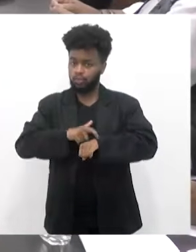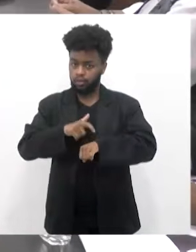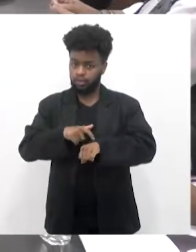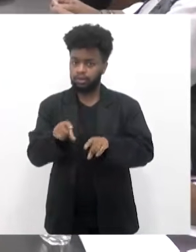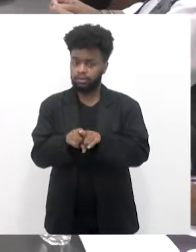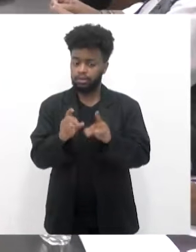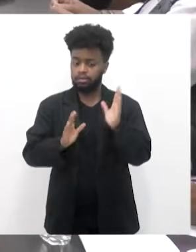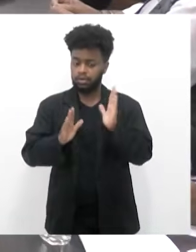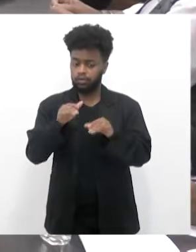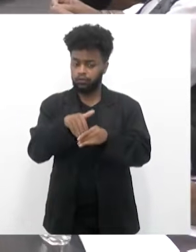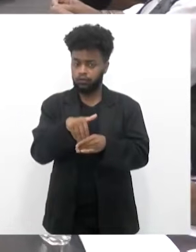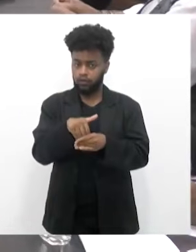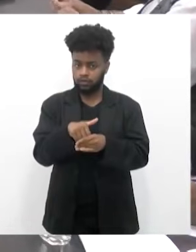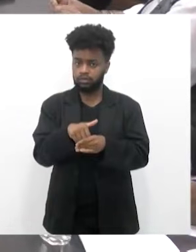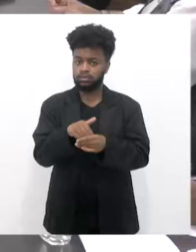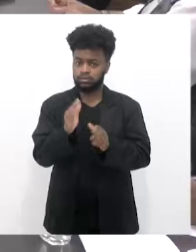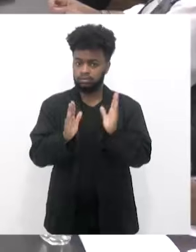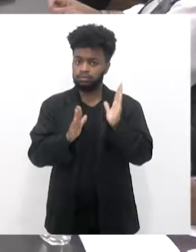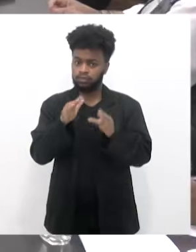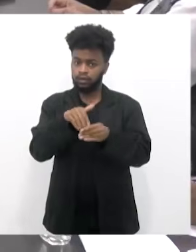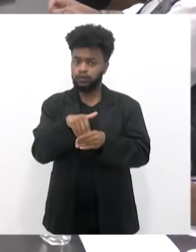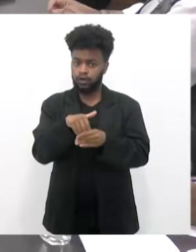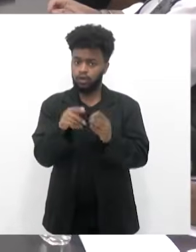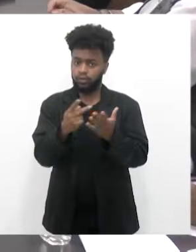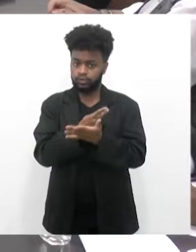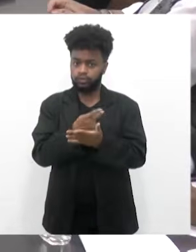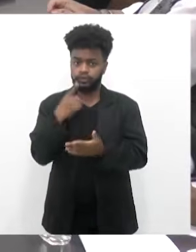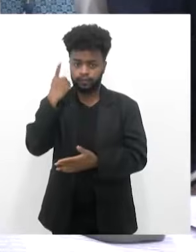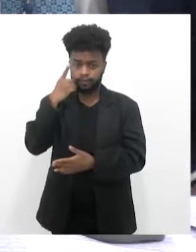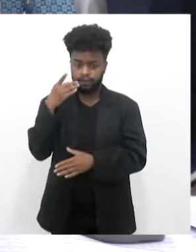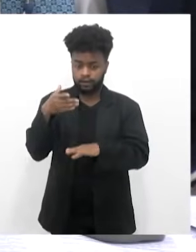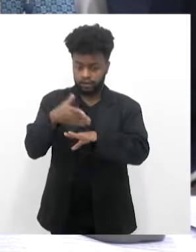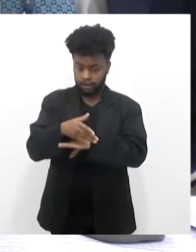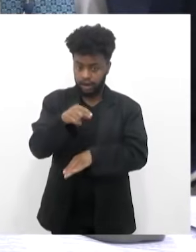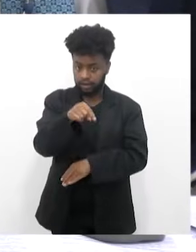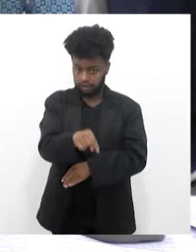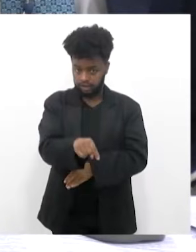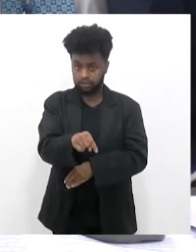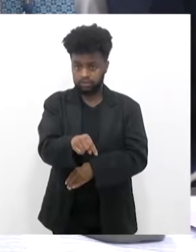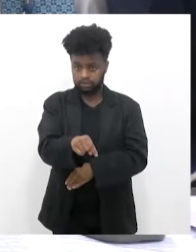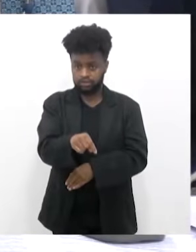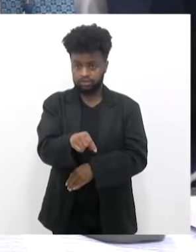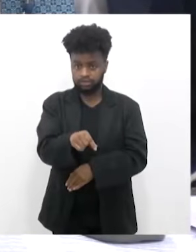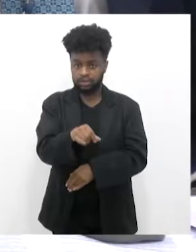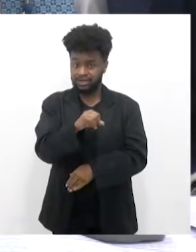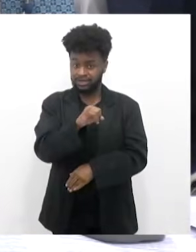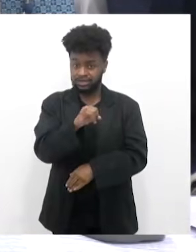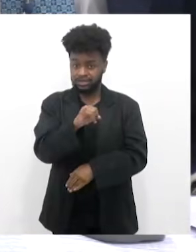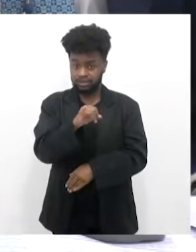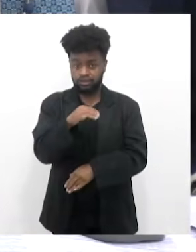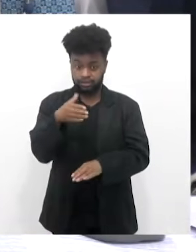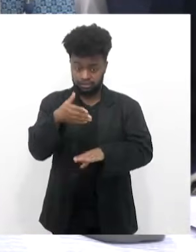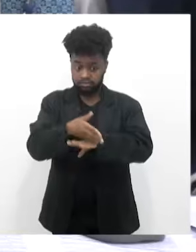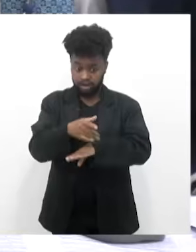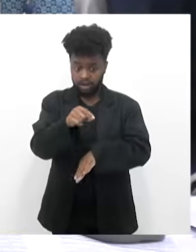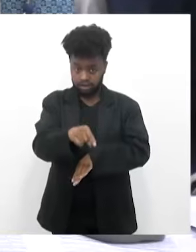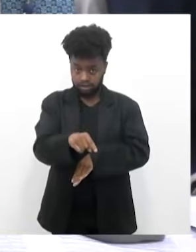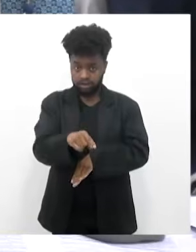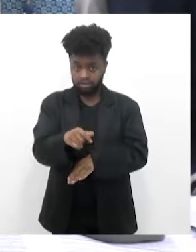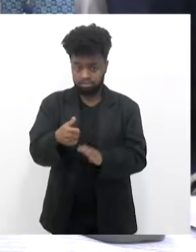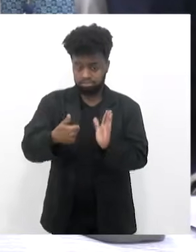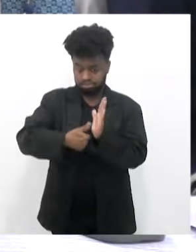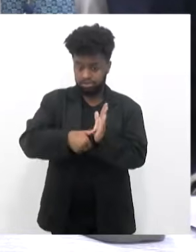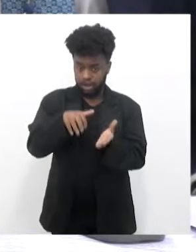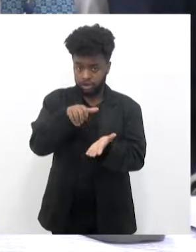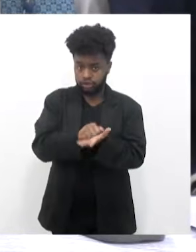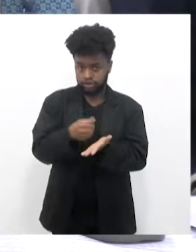anos eleitorais, na época de eleição, o deputado vinha aqui, né, aquele que não estaria no plenário vinha aqui, botava o dedo, né,